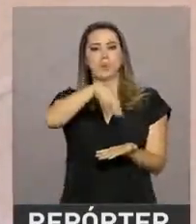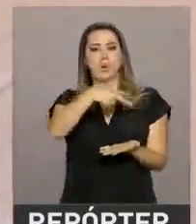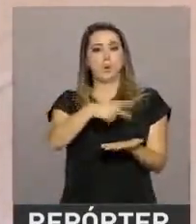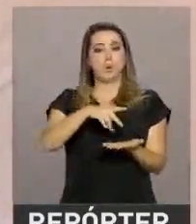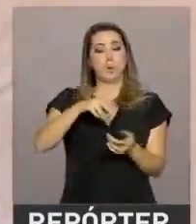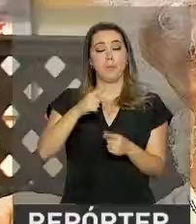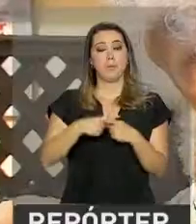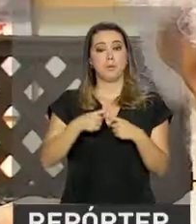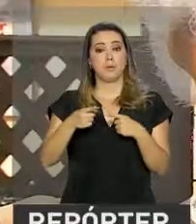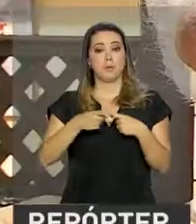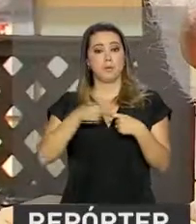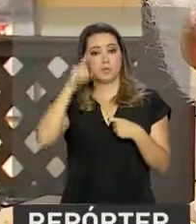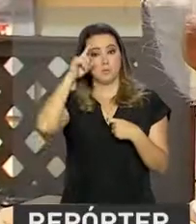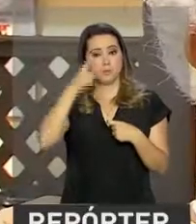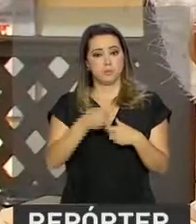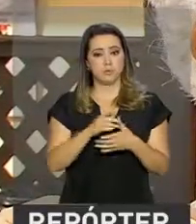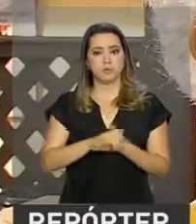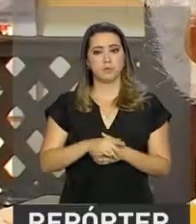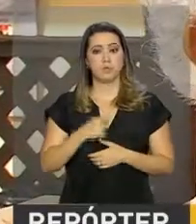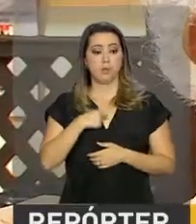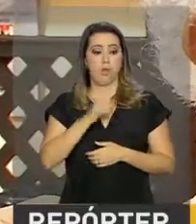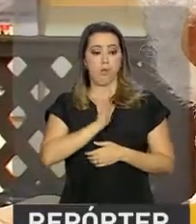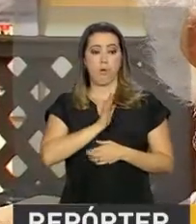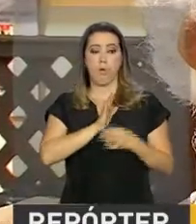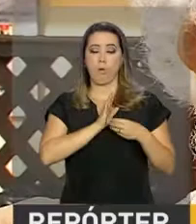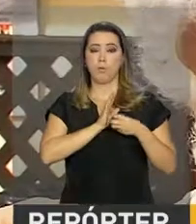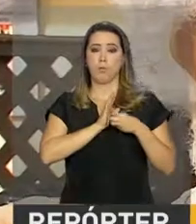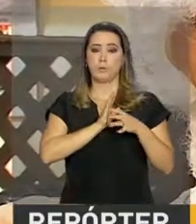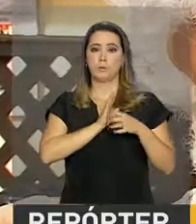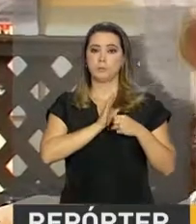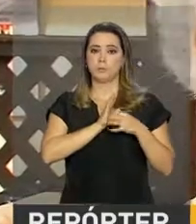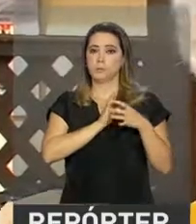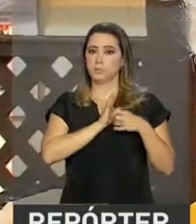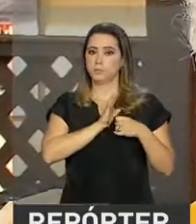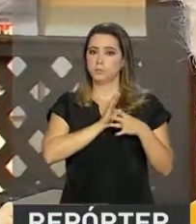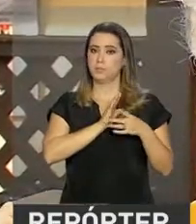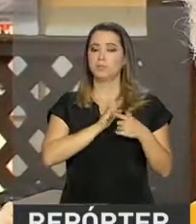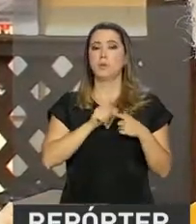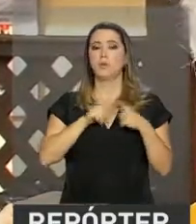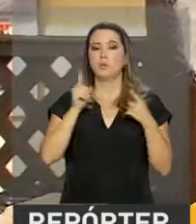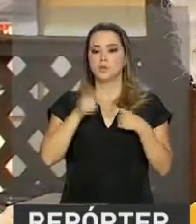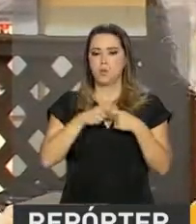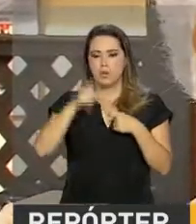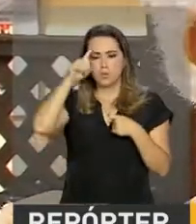recomendação médica. Tem um marca-passo e o médico me aconselha a fazer a